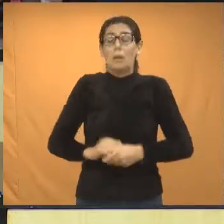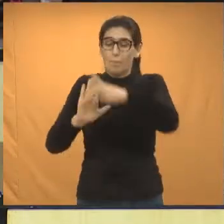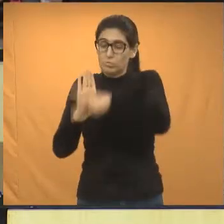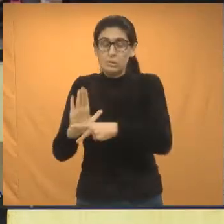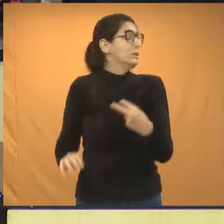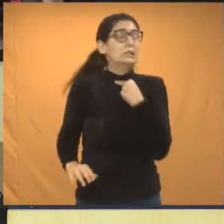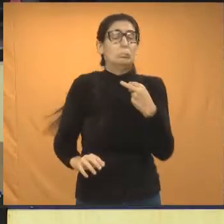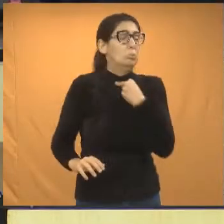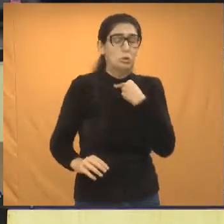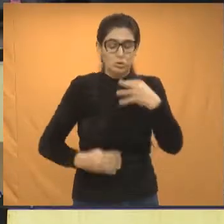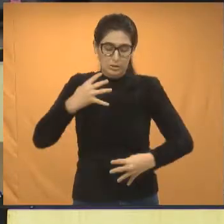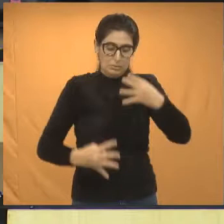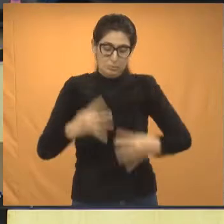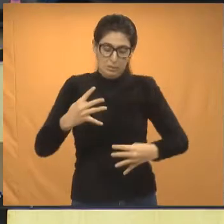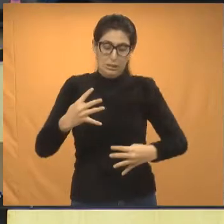muito menos